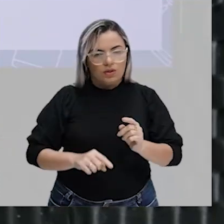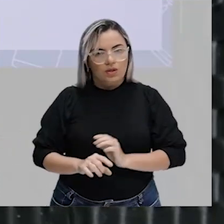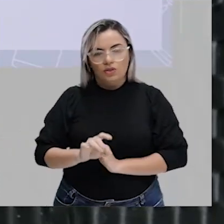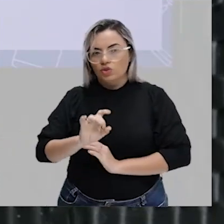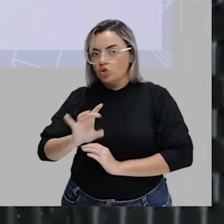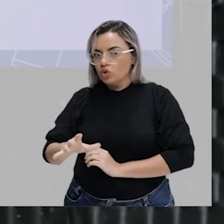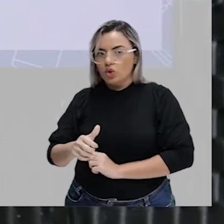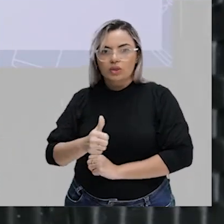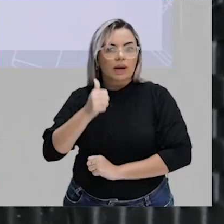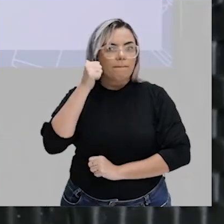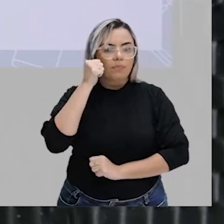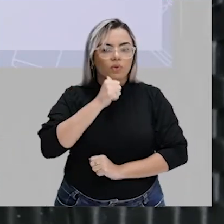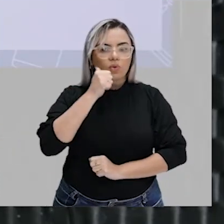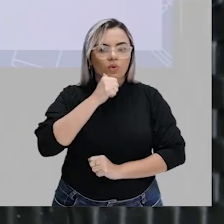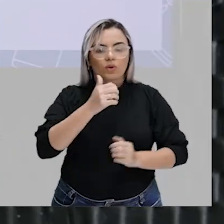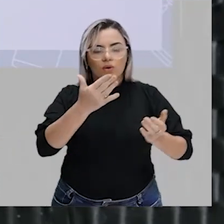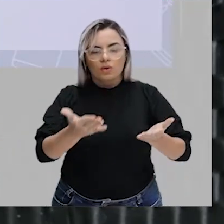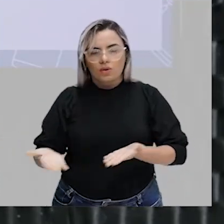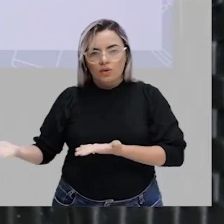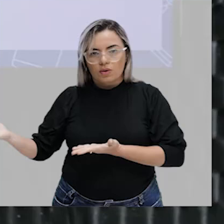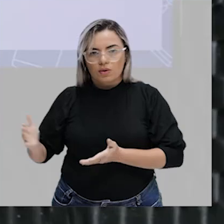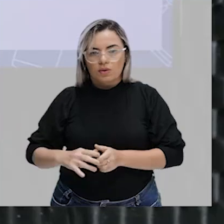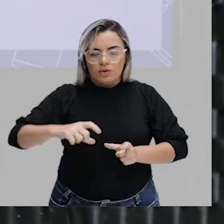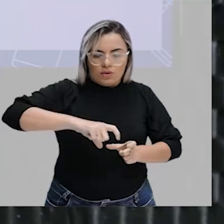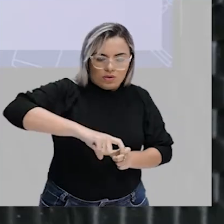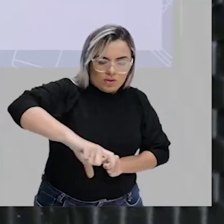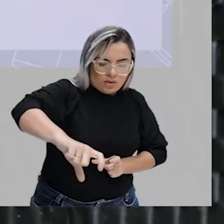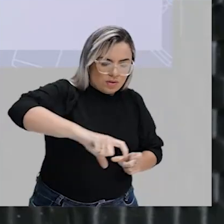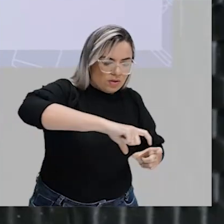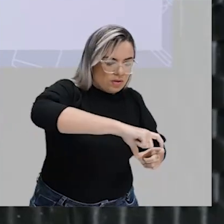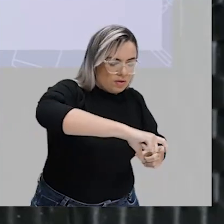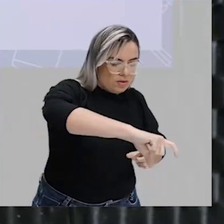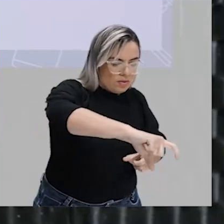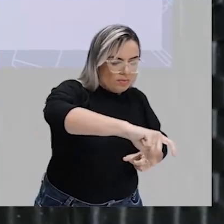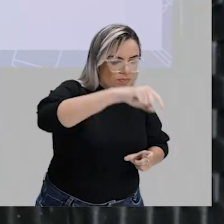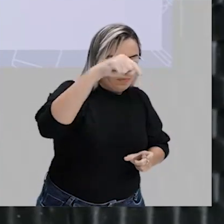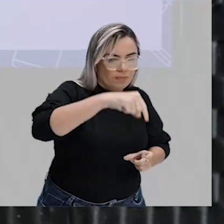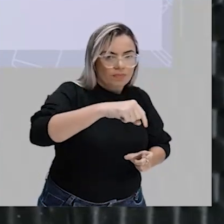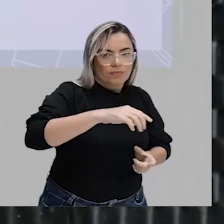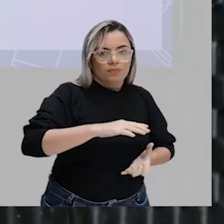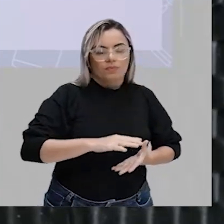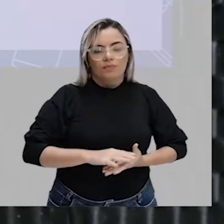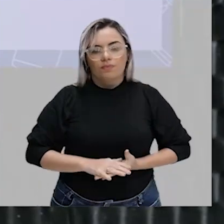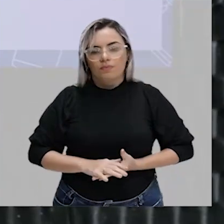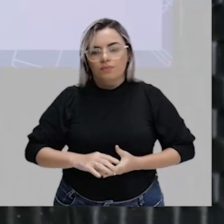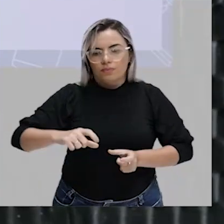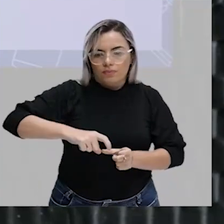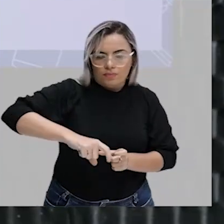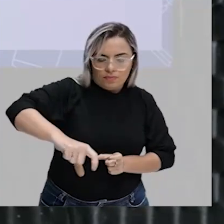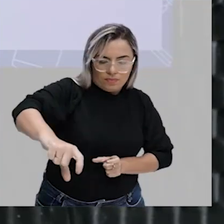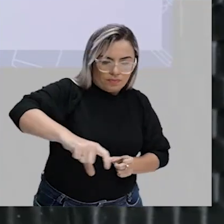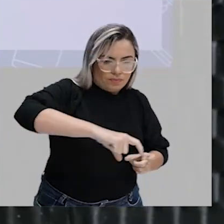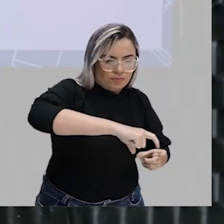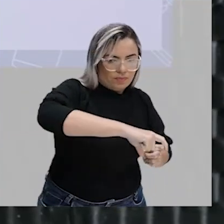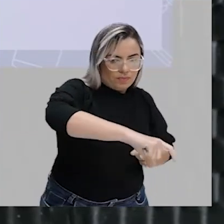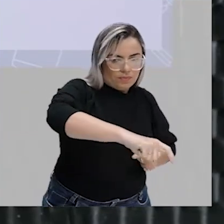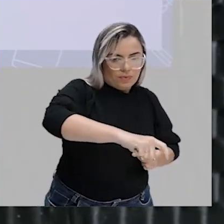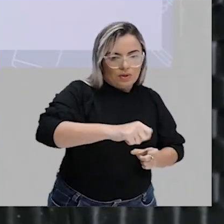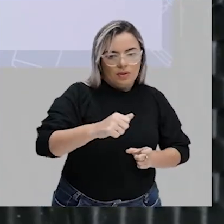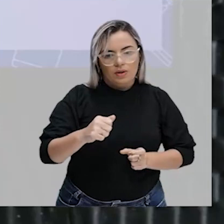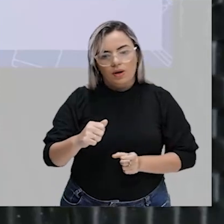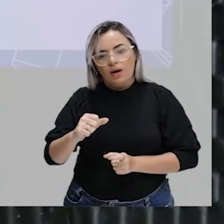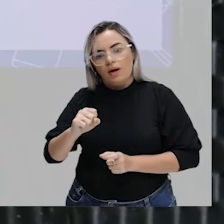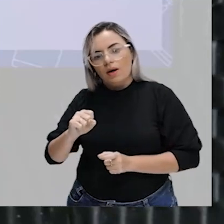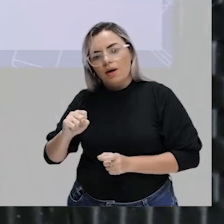sexo feminino. As barras assimétricas. Elas estão ali, são assimétricas, por isso recebem esse nome.